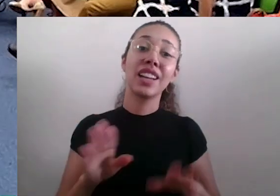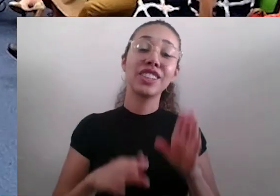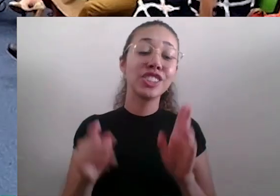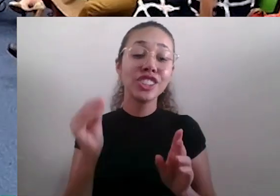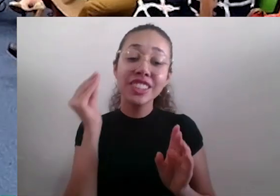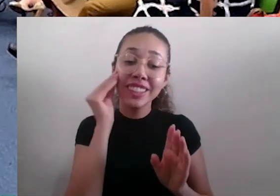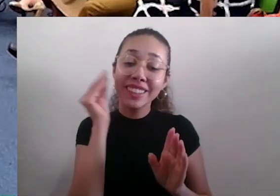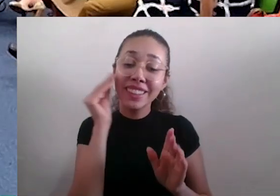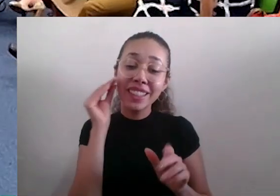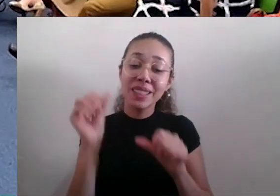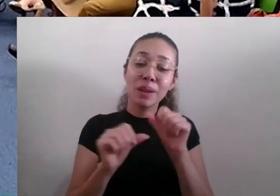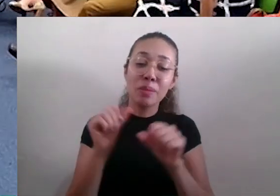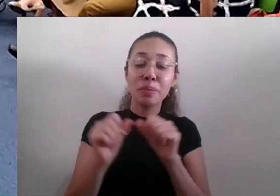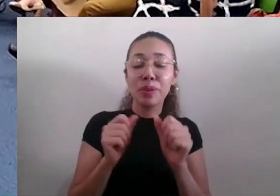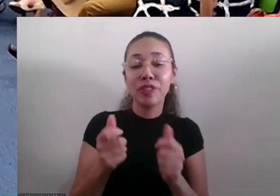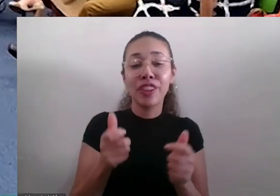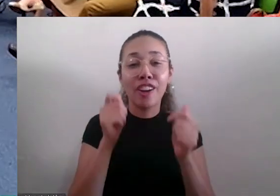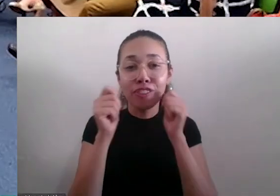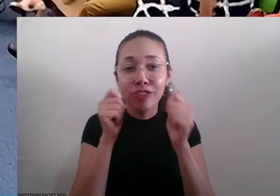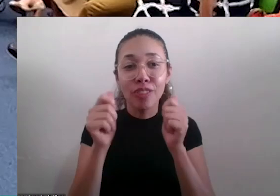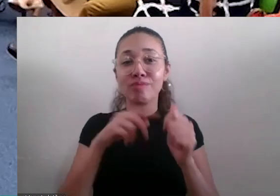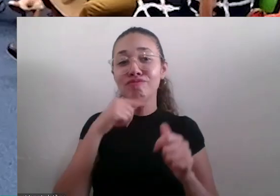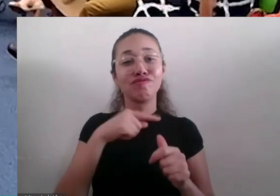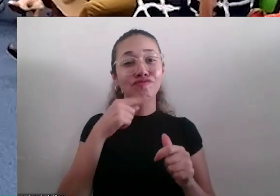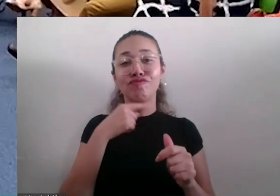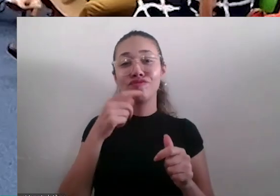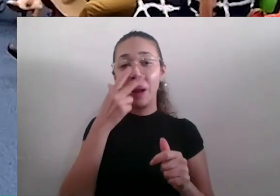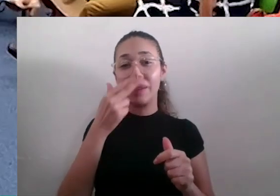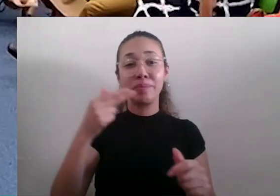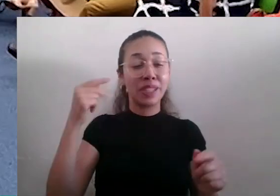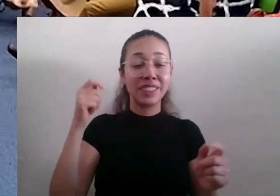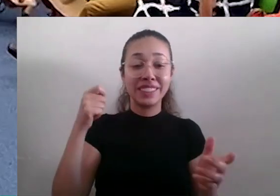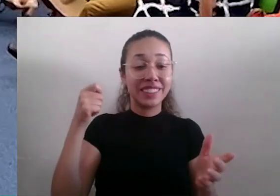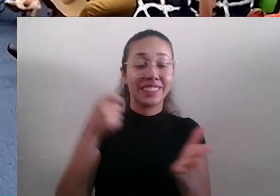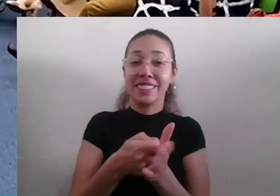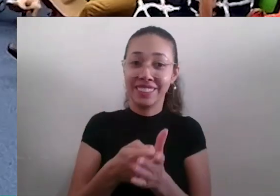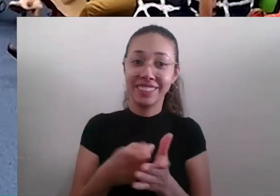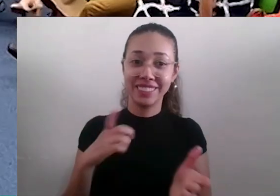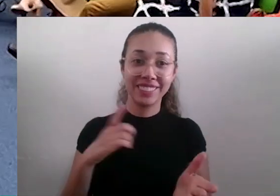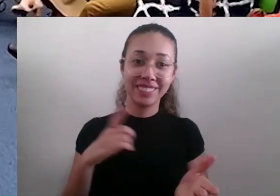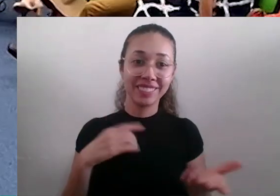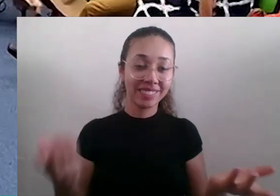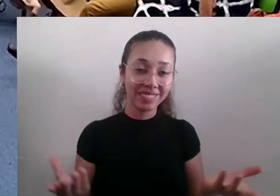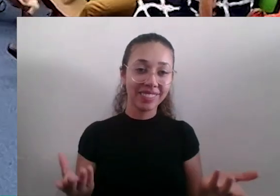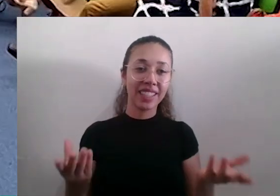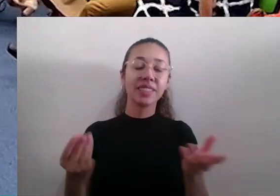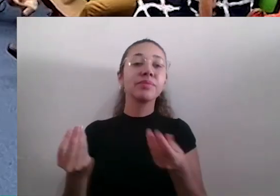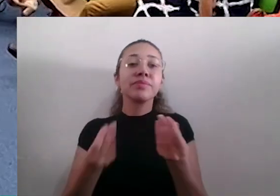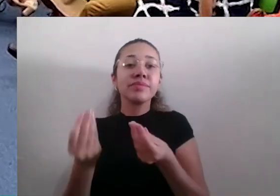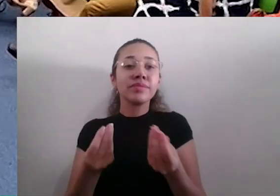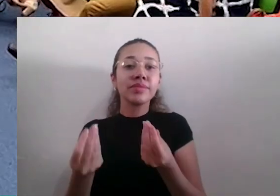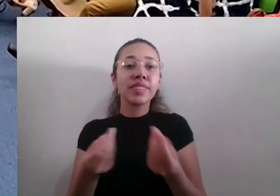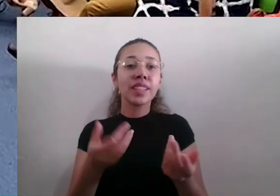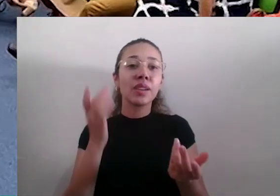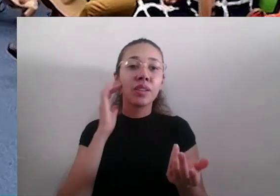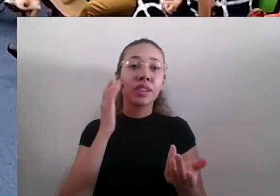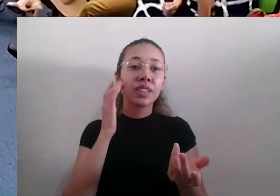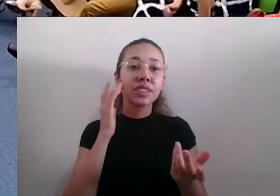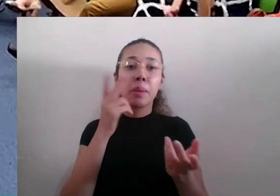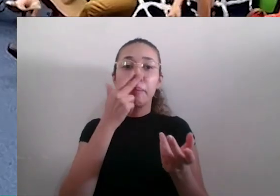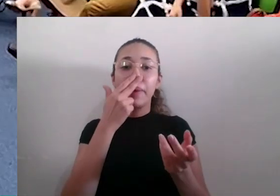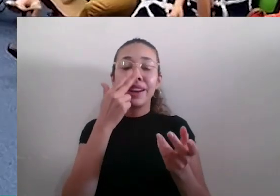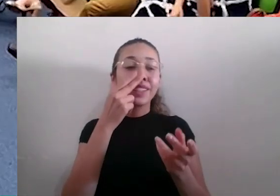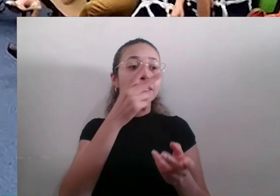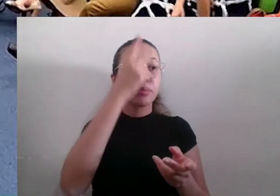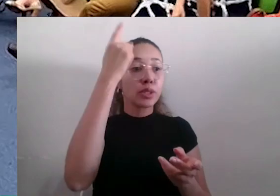consegue a gente vai sempre E aí é é fica nessa complexidade Será que a gente tá numa bolha sabe